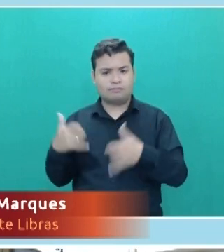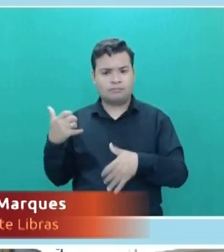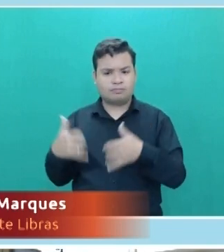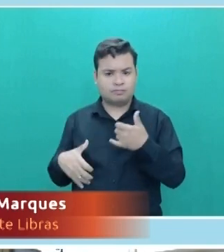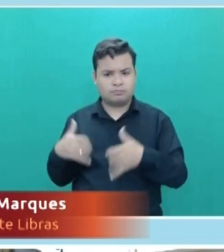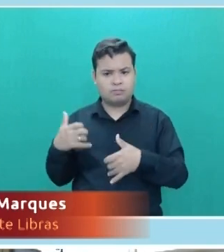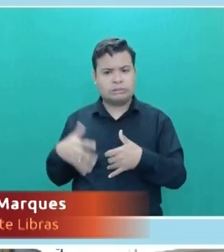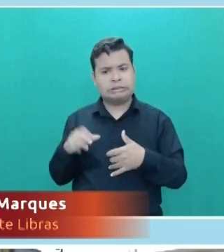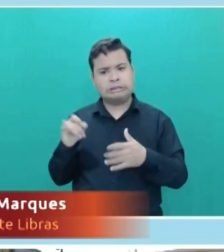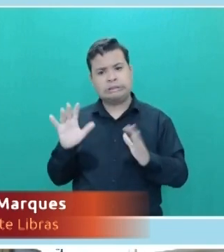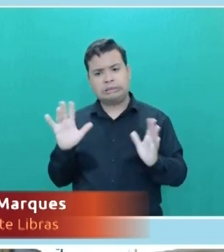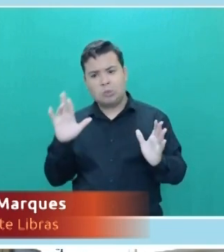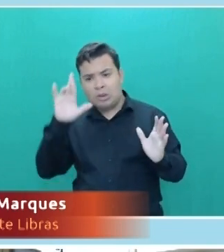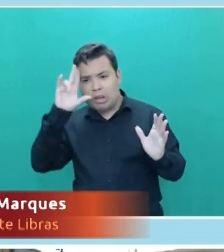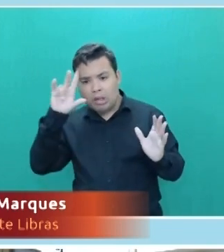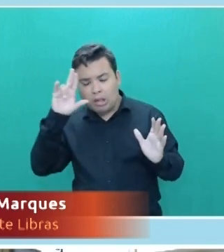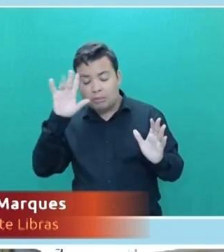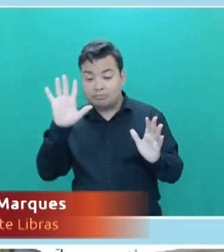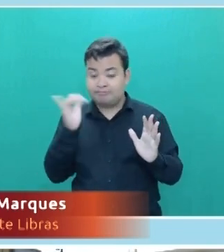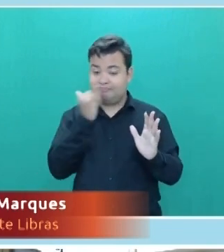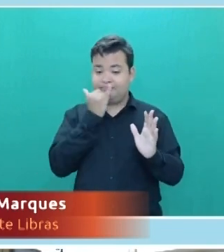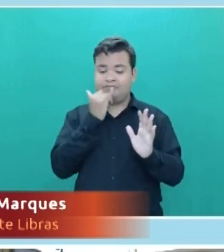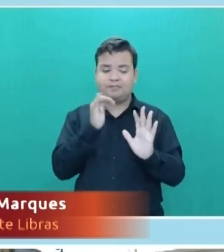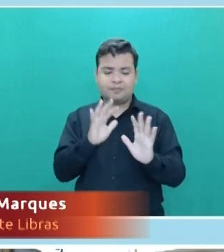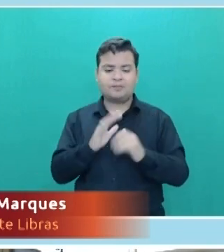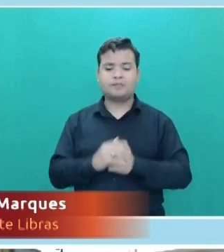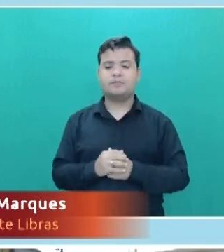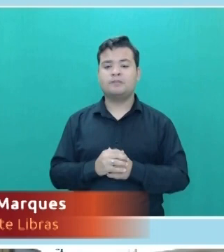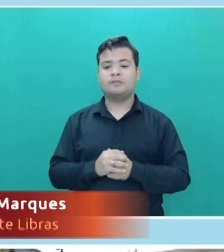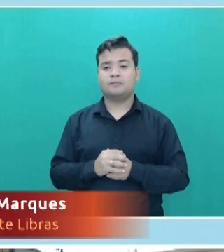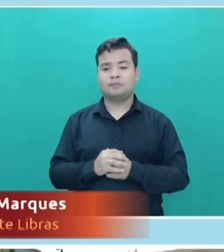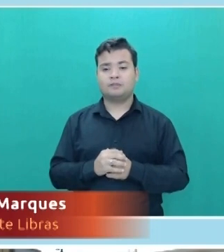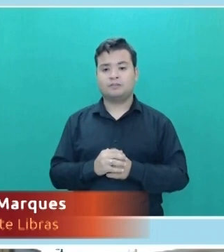se estiver enganada, me perdoe, juiz. A respeito da